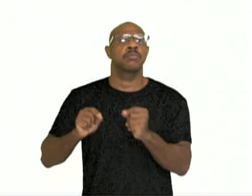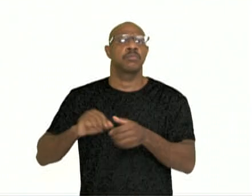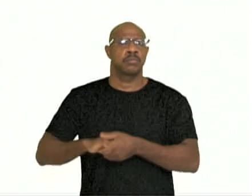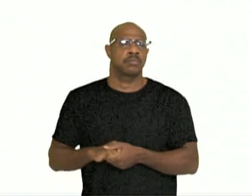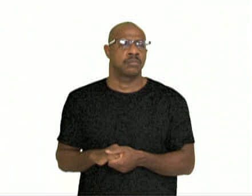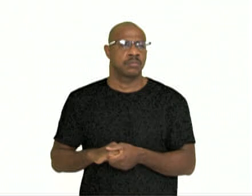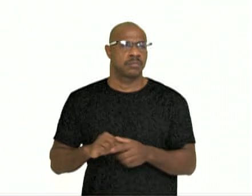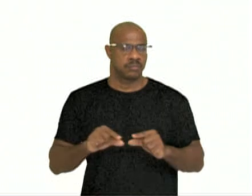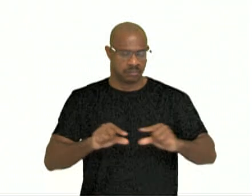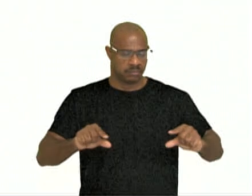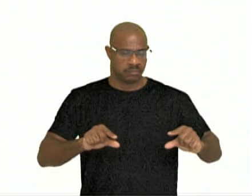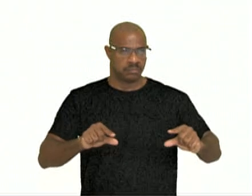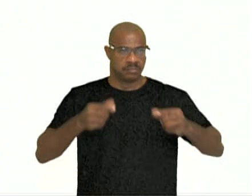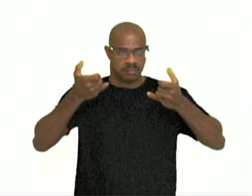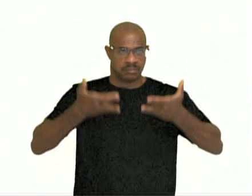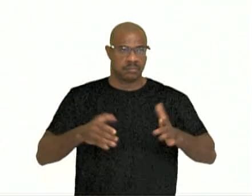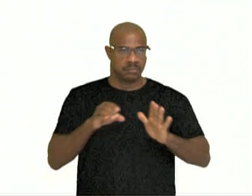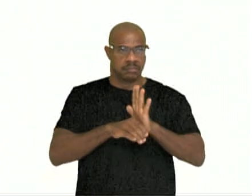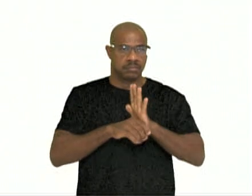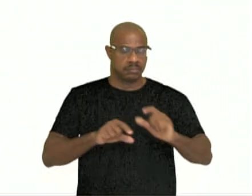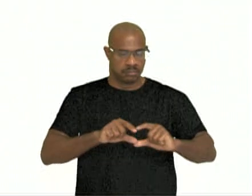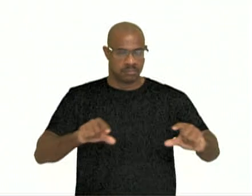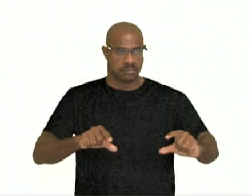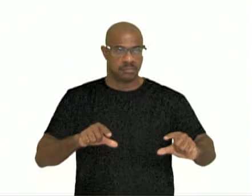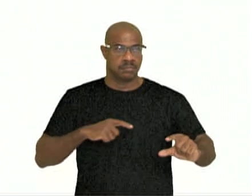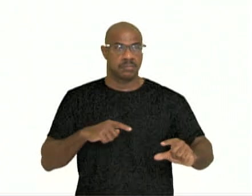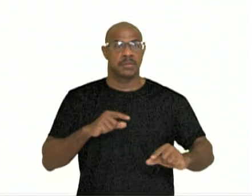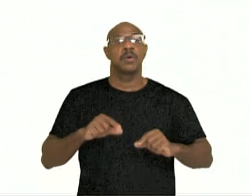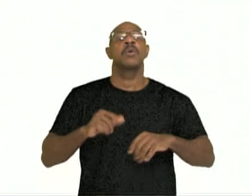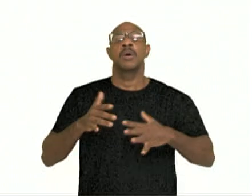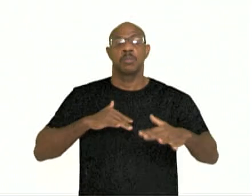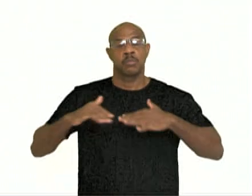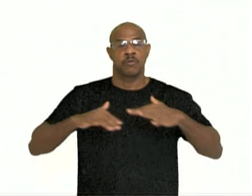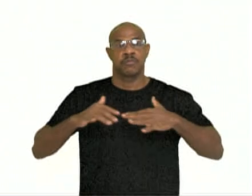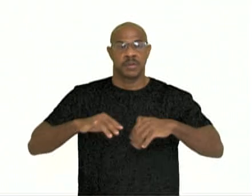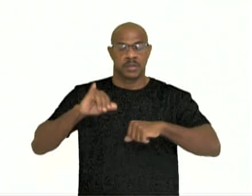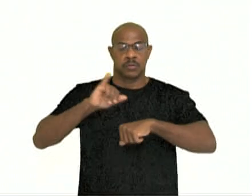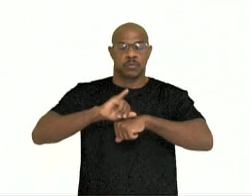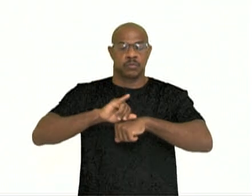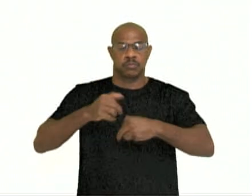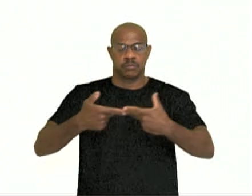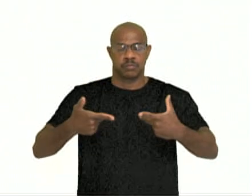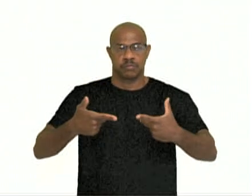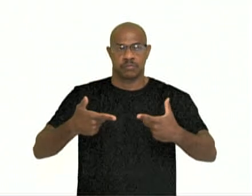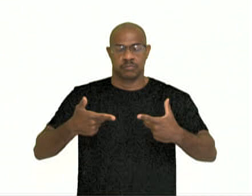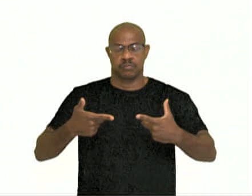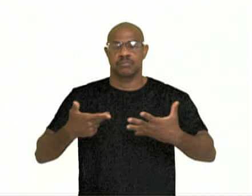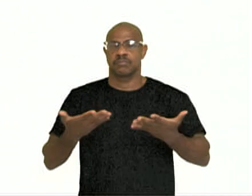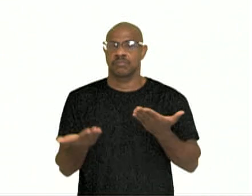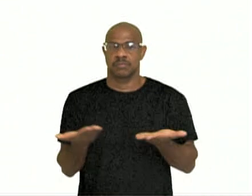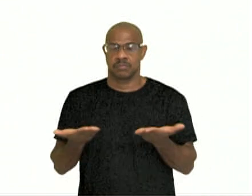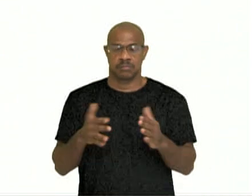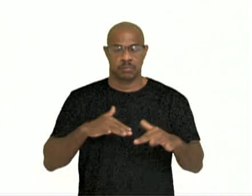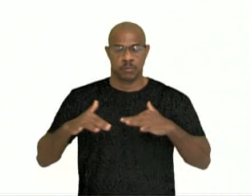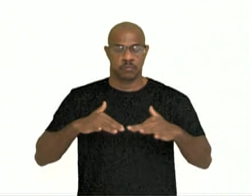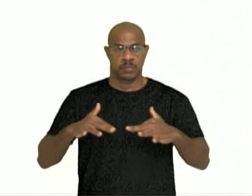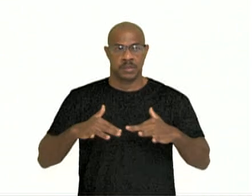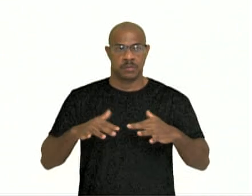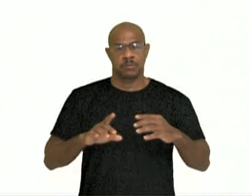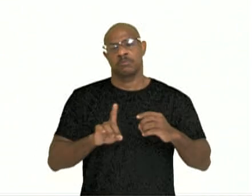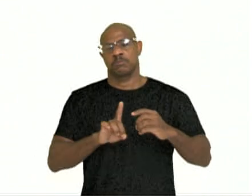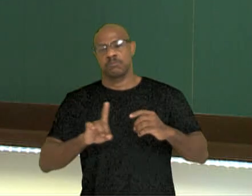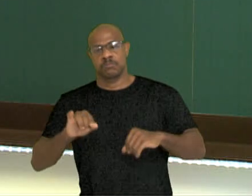definição. Elongação é a deslocação de um móvel em relação à sua posição de equilíbrio. É um conceito físico,